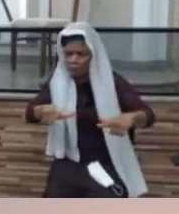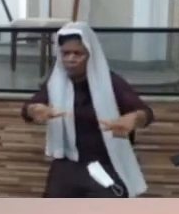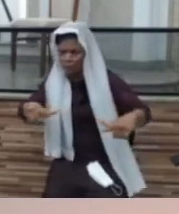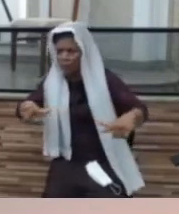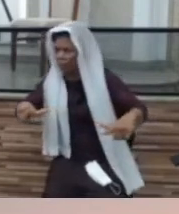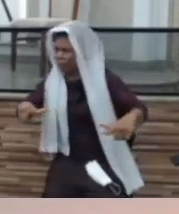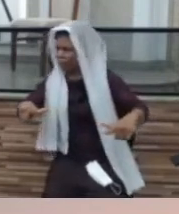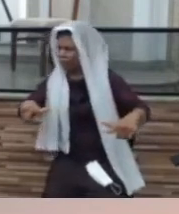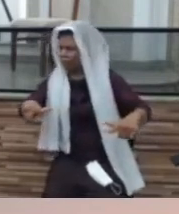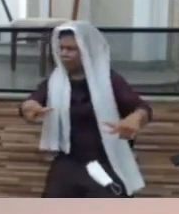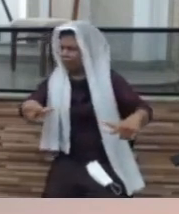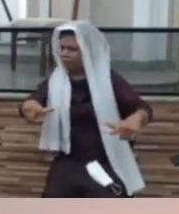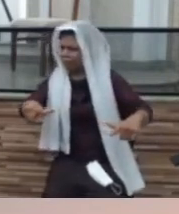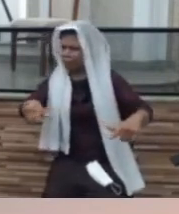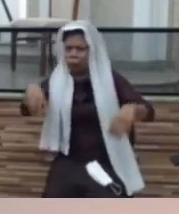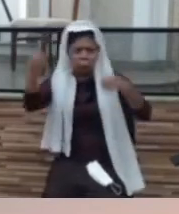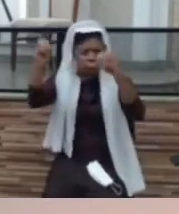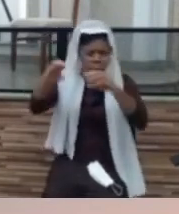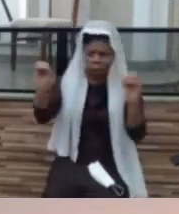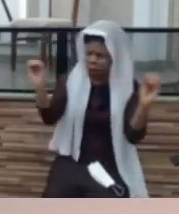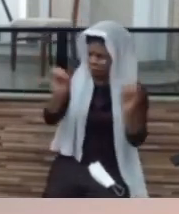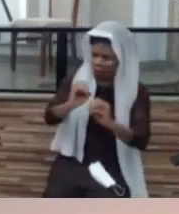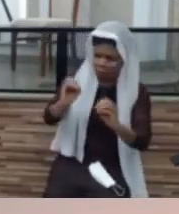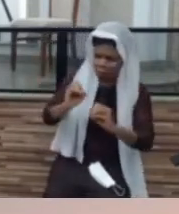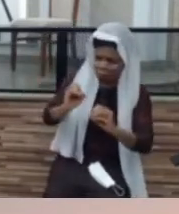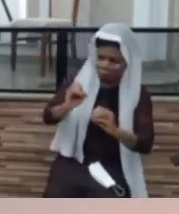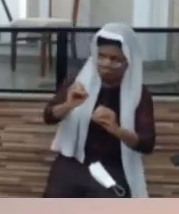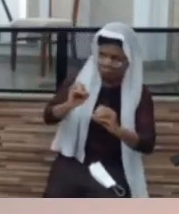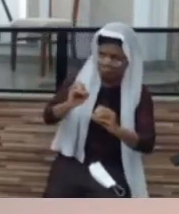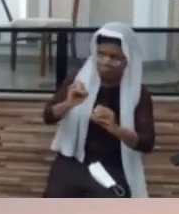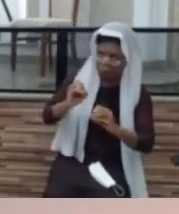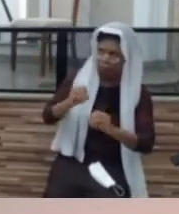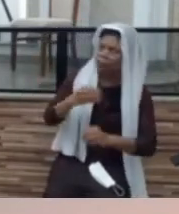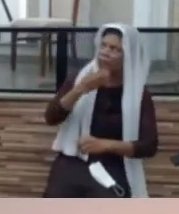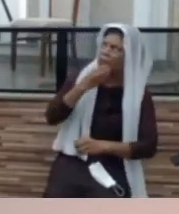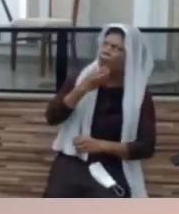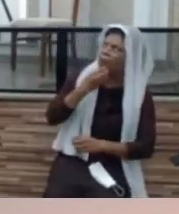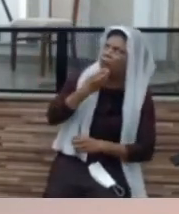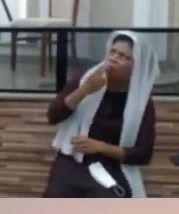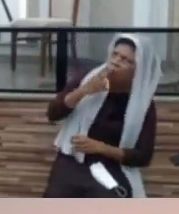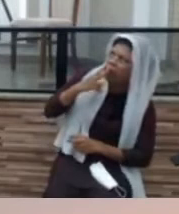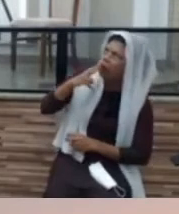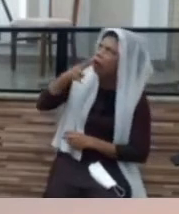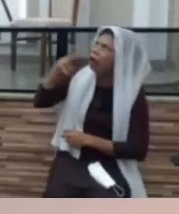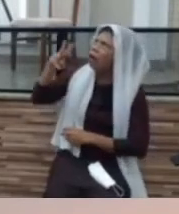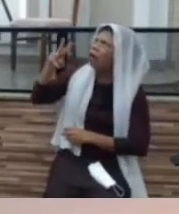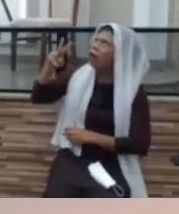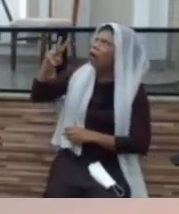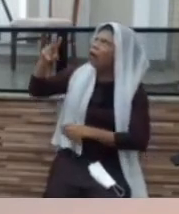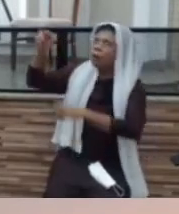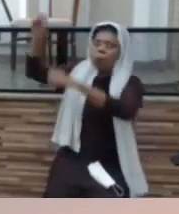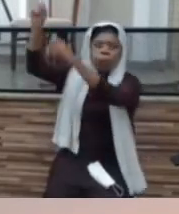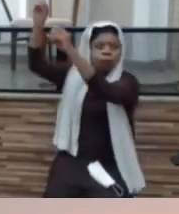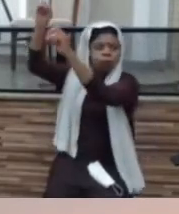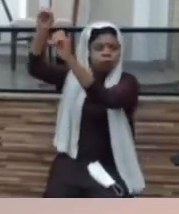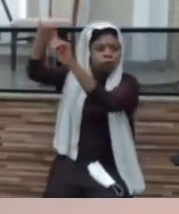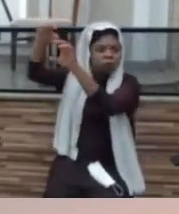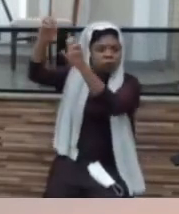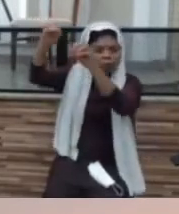do tamanho da mão de um homem, aquilo ali foi o suficiente para renovar a esperança dele, a fé, né? Quando ele disse,